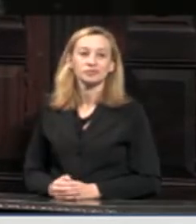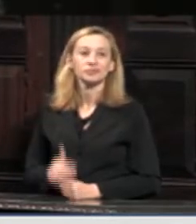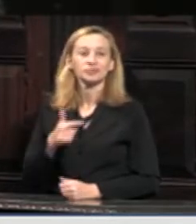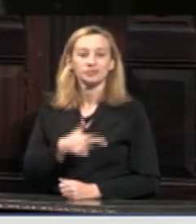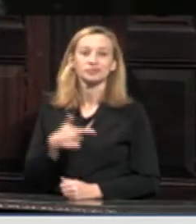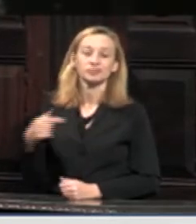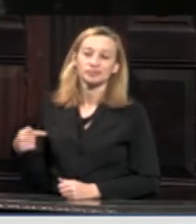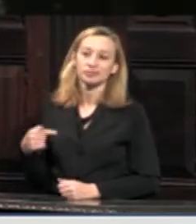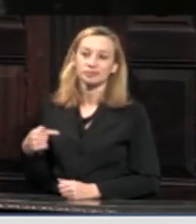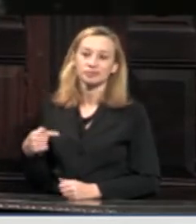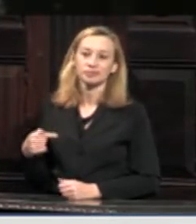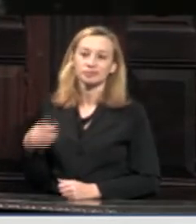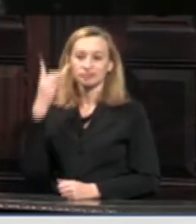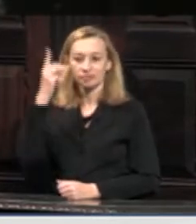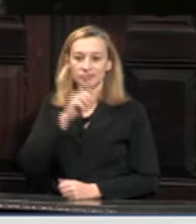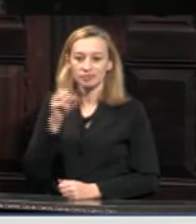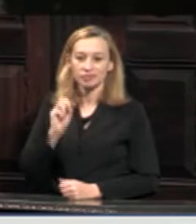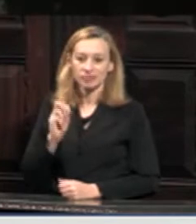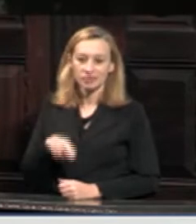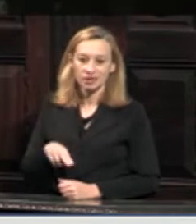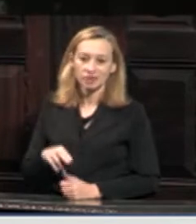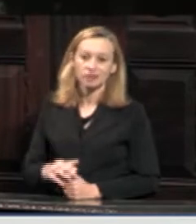3524-17, autoria deputada Zeidan.